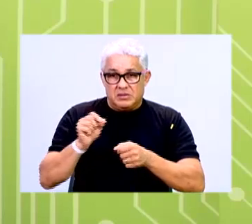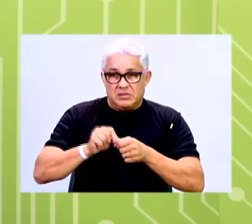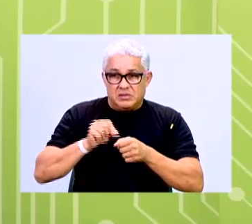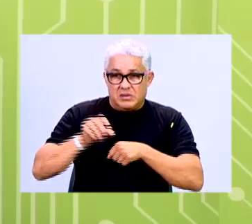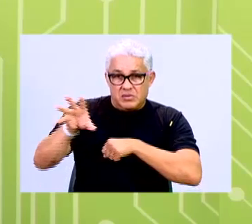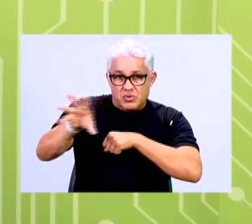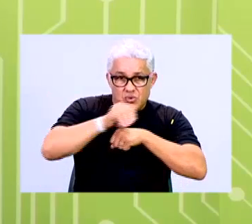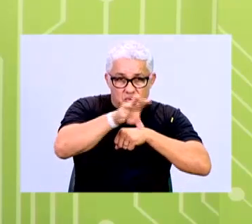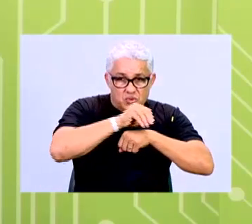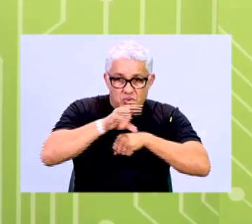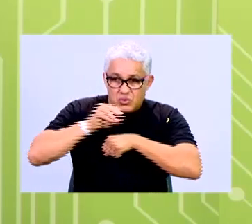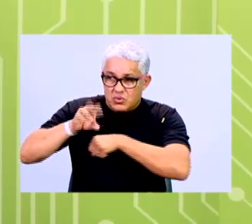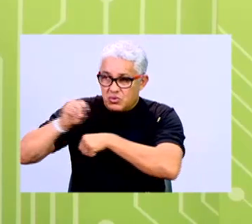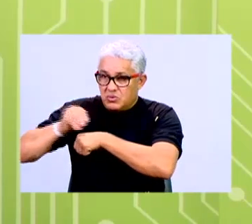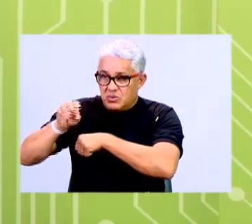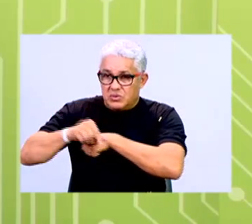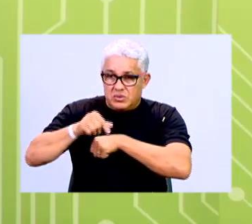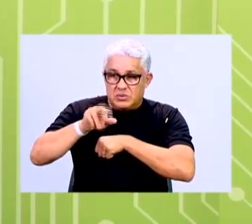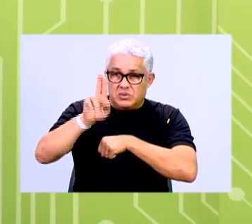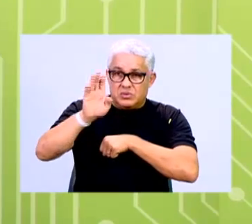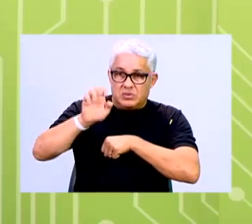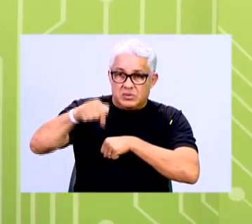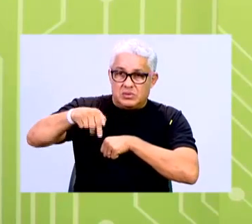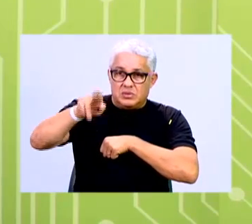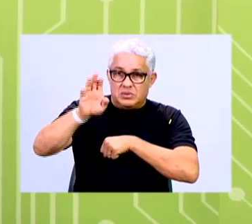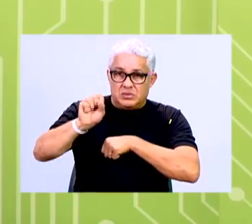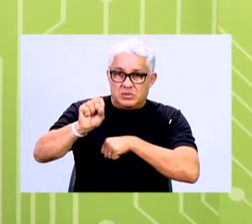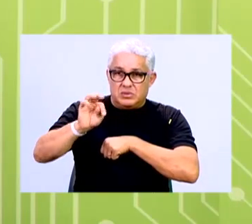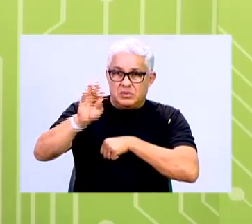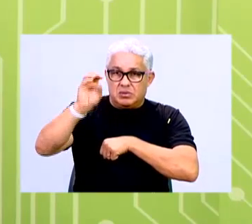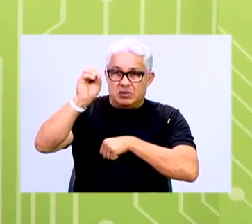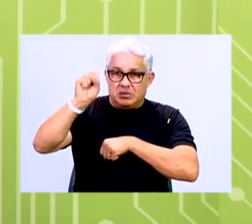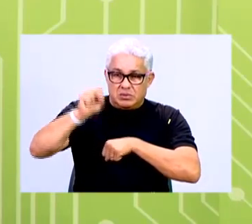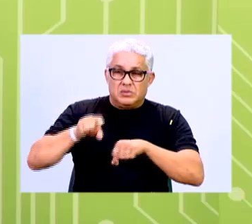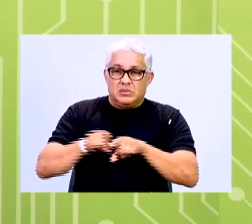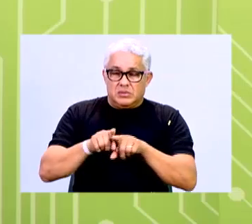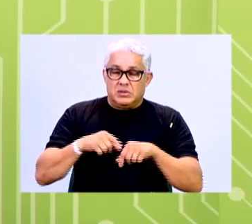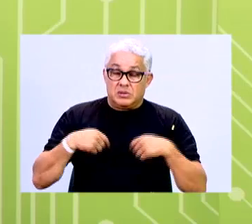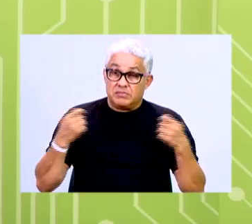levantamento, que eu estou levantando os requisitos ali, eu já tenho que estar